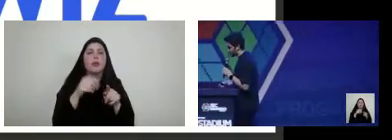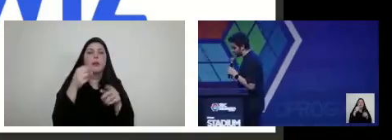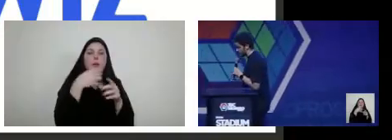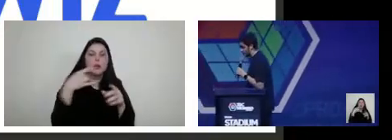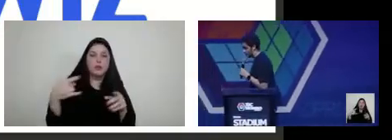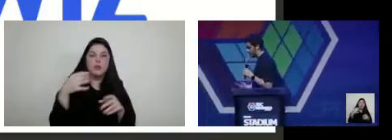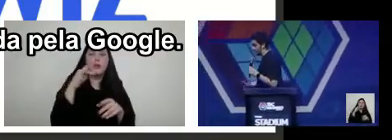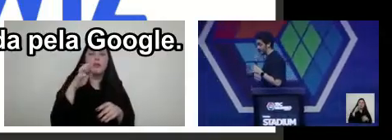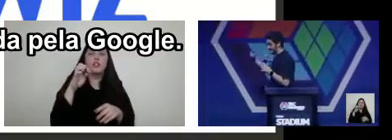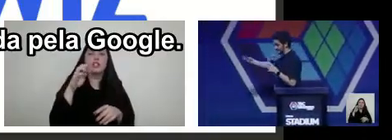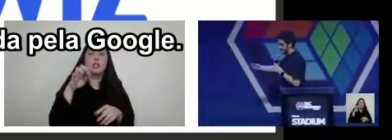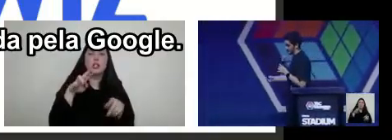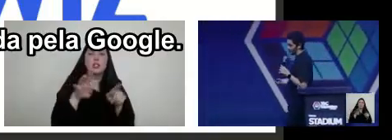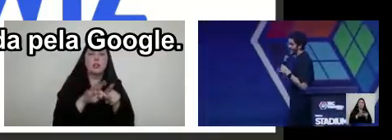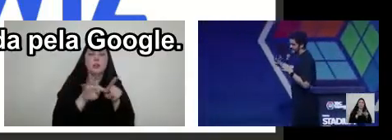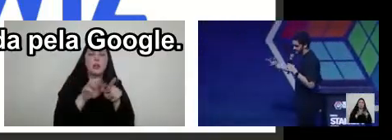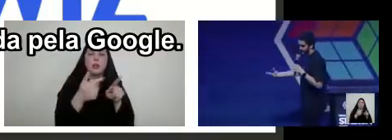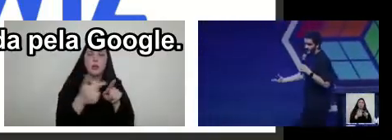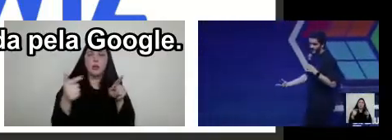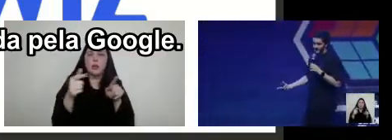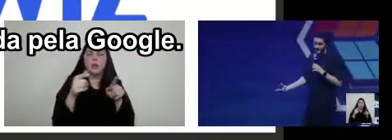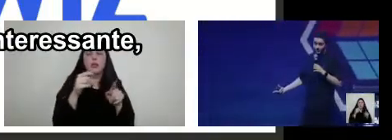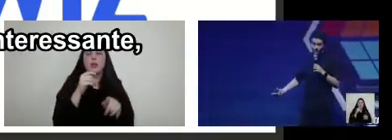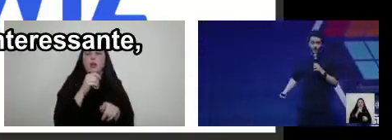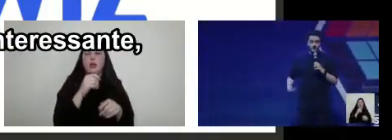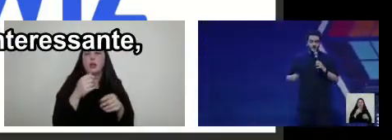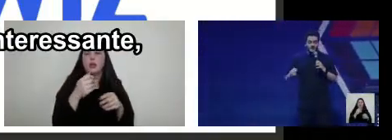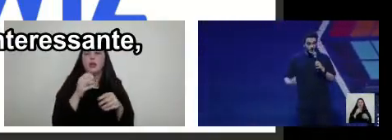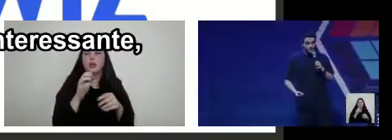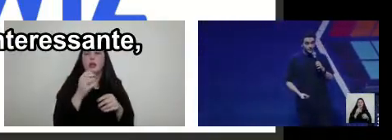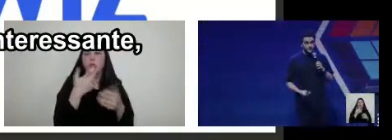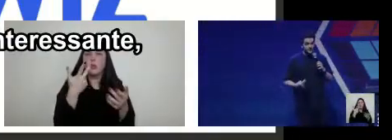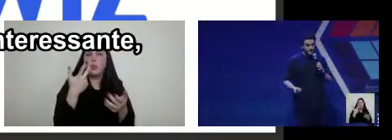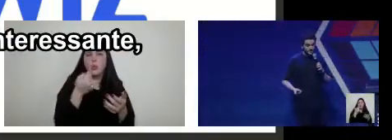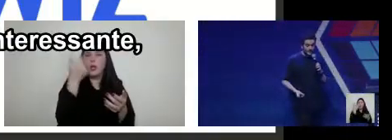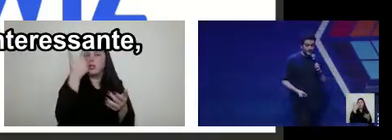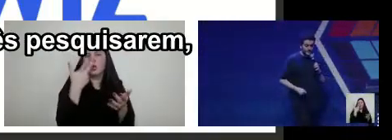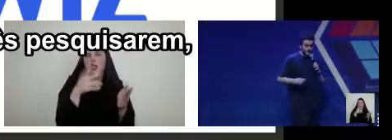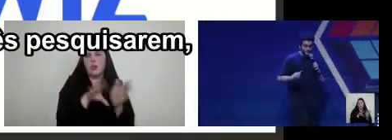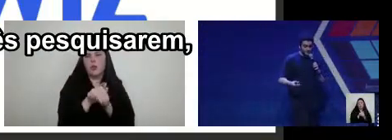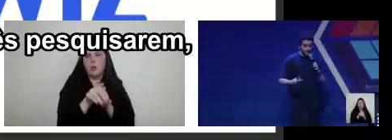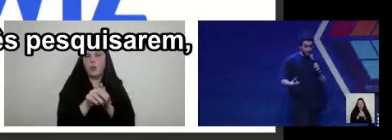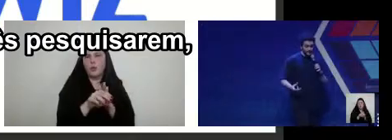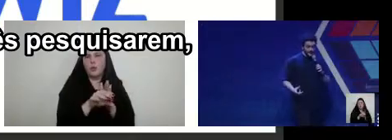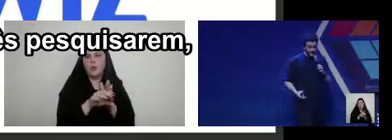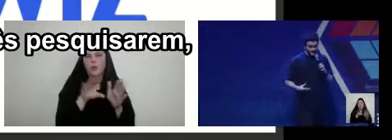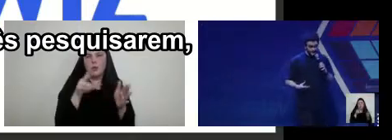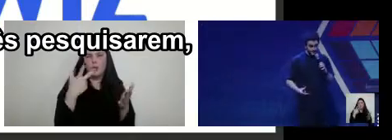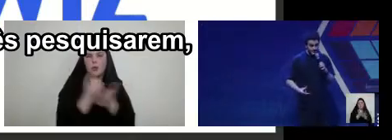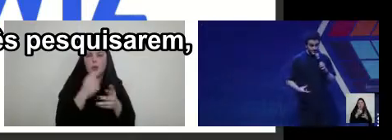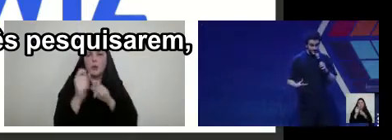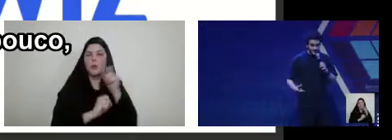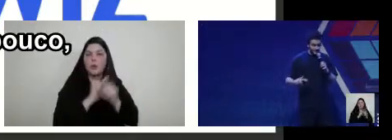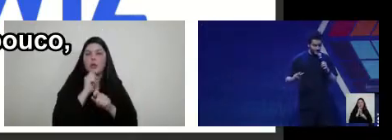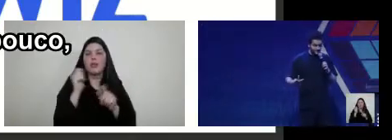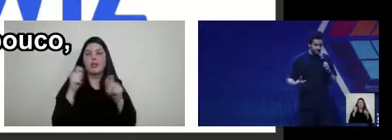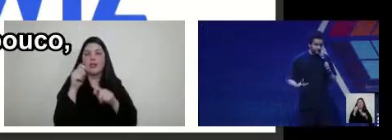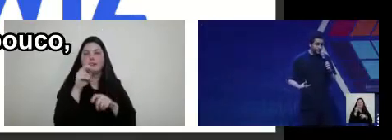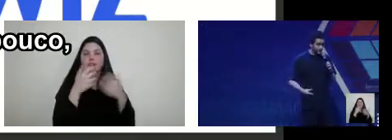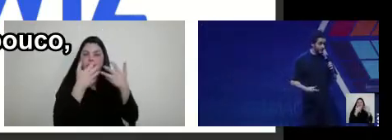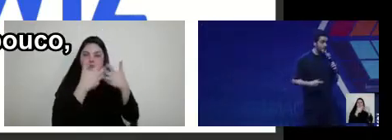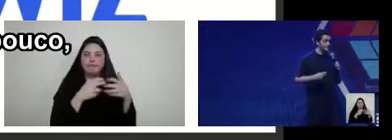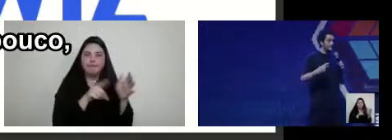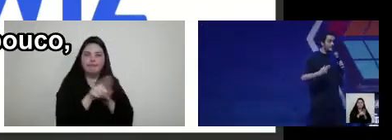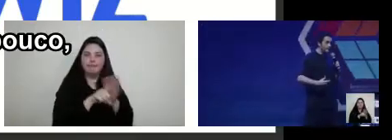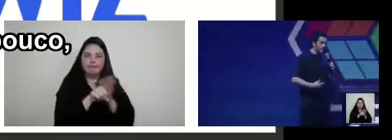e a Wiz, como uma solução que recentemente quase foi comprada pela Google. E é uma solução extremamente interessante, é uma solução muito válida para vocês pesquisarem, para vocês